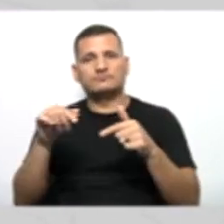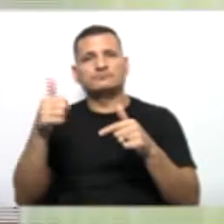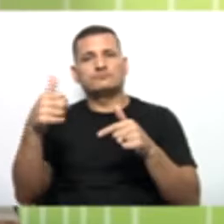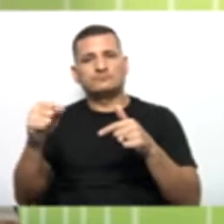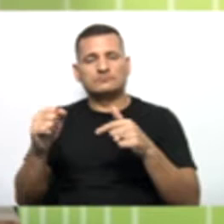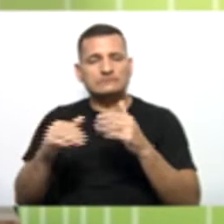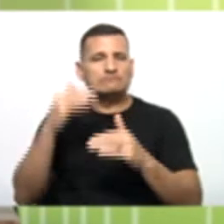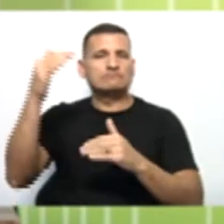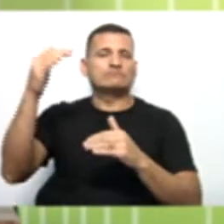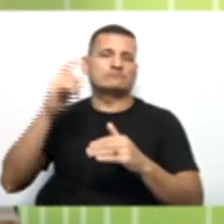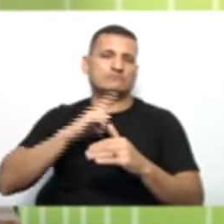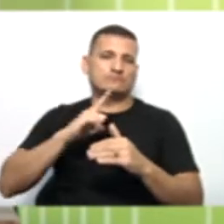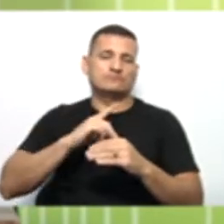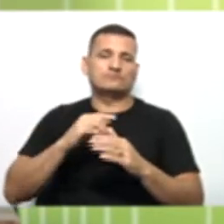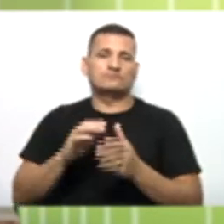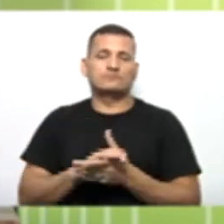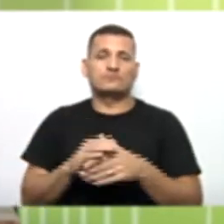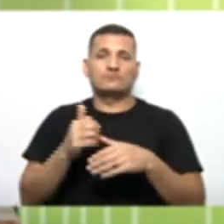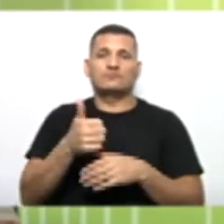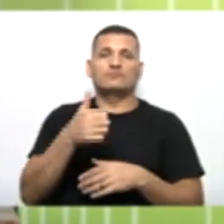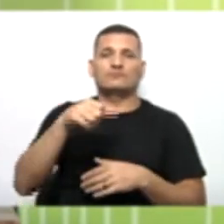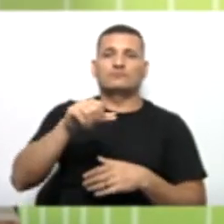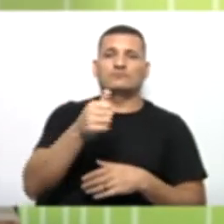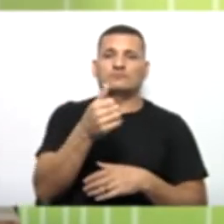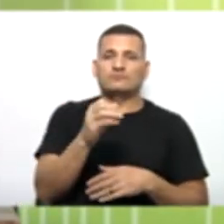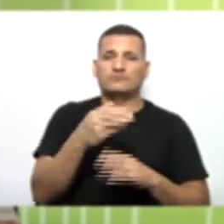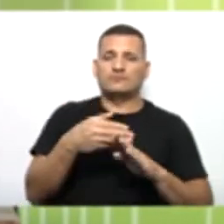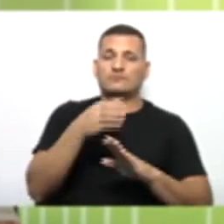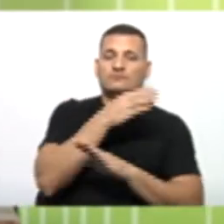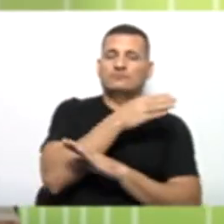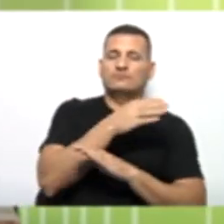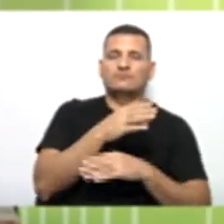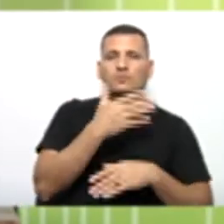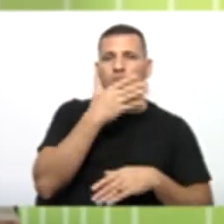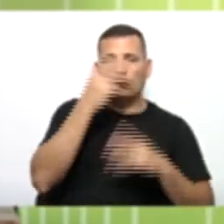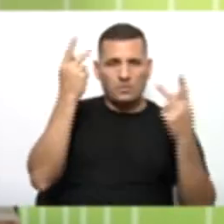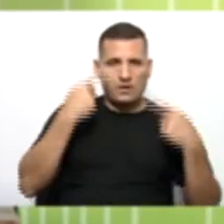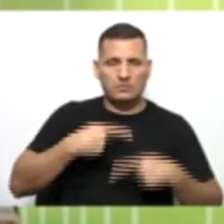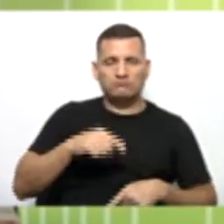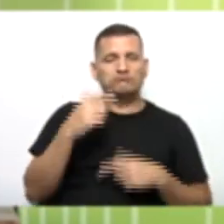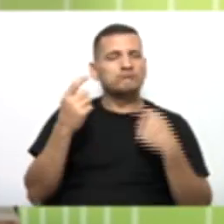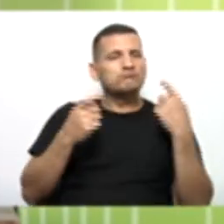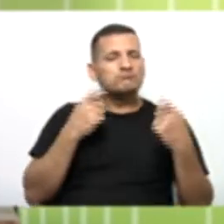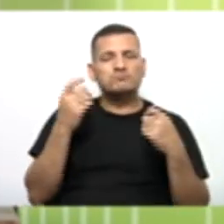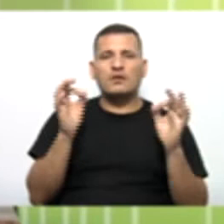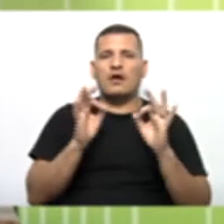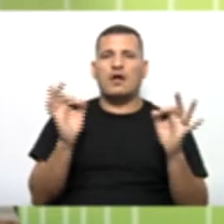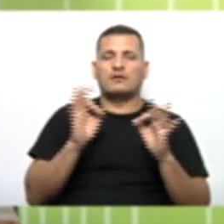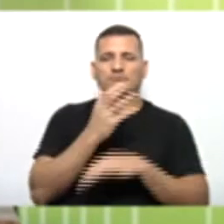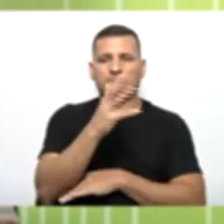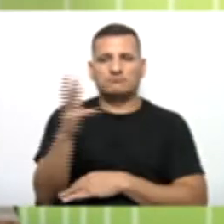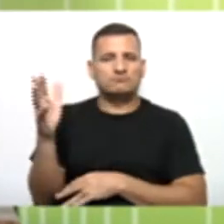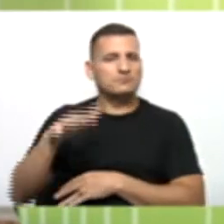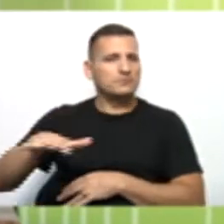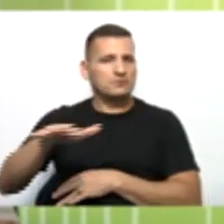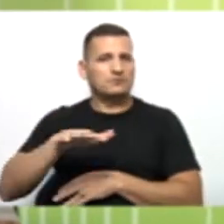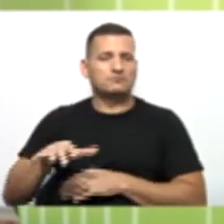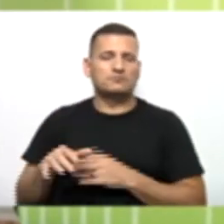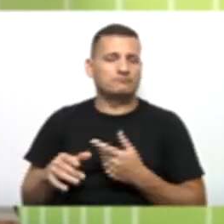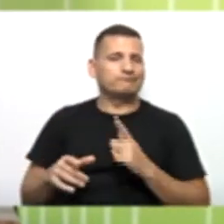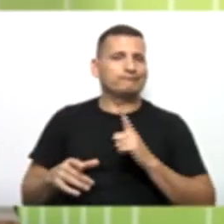Antes de 1960, o homem não tinha nenhuma preocupação do meio ambiente. Ele descartava